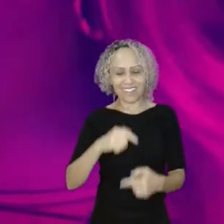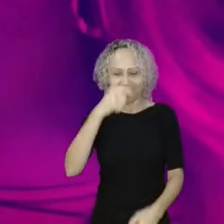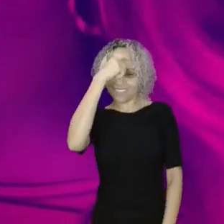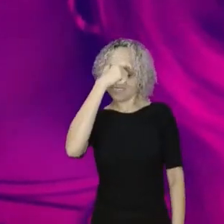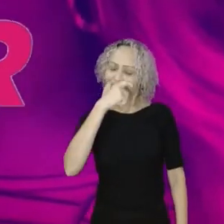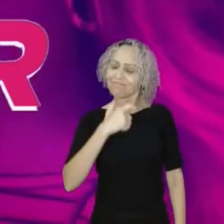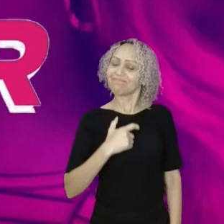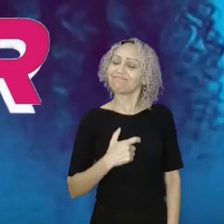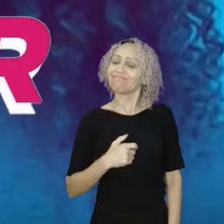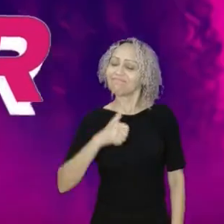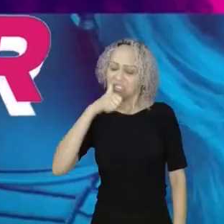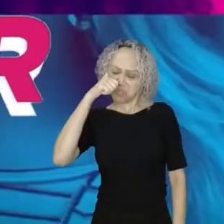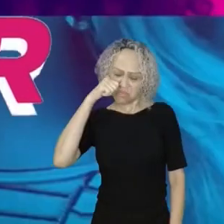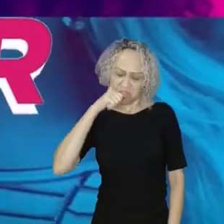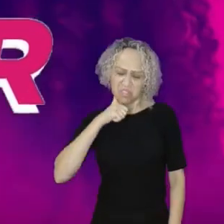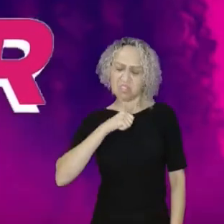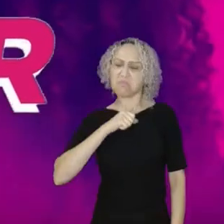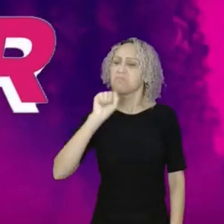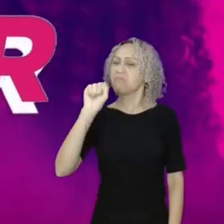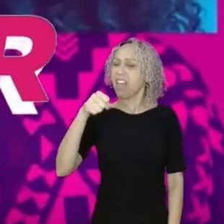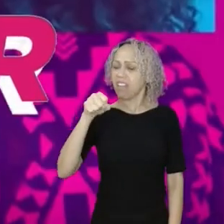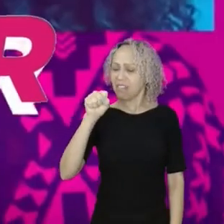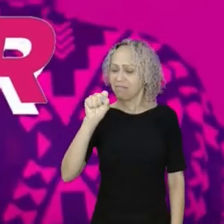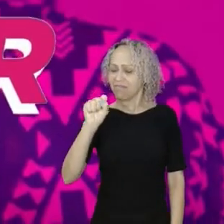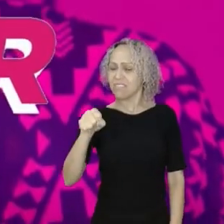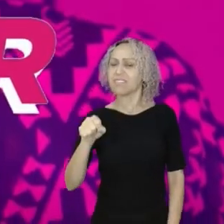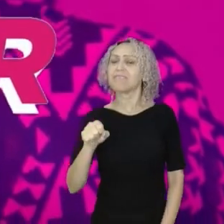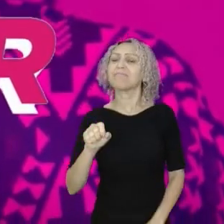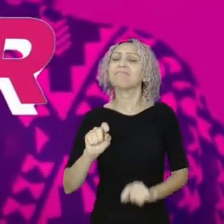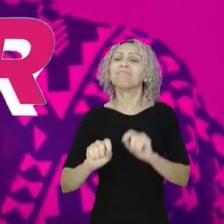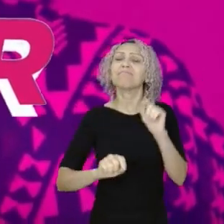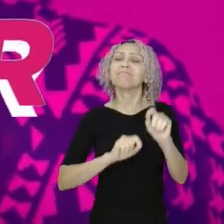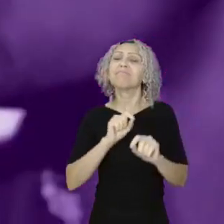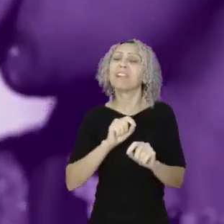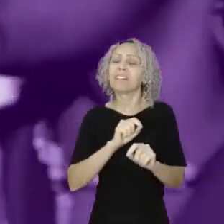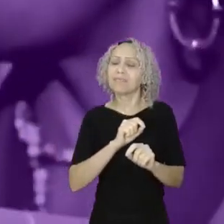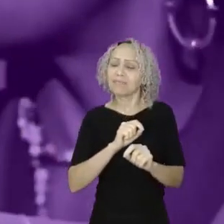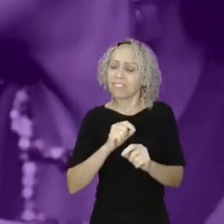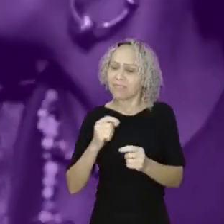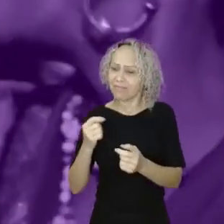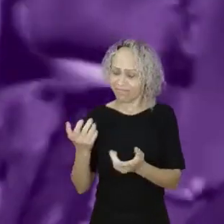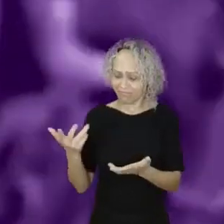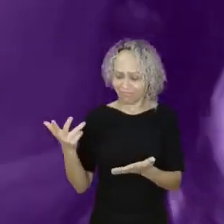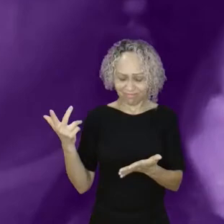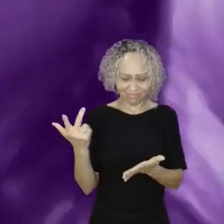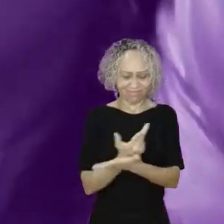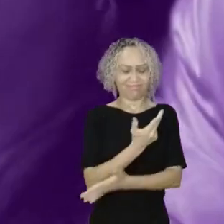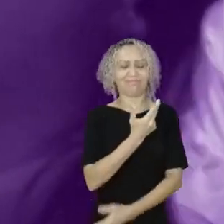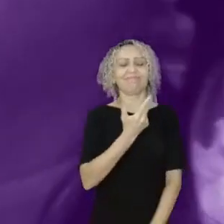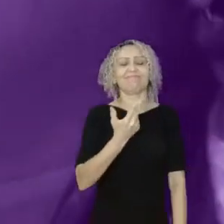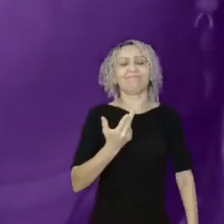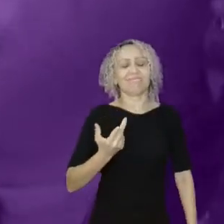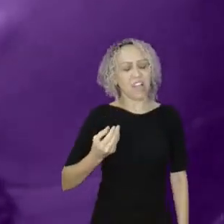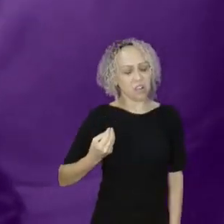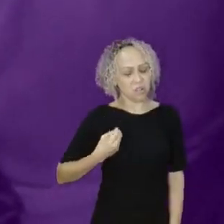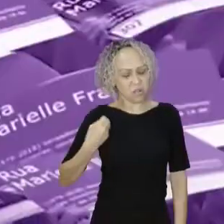Porque eu sou mulher pra fazer